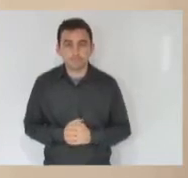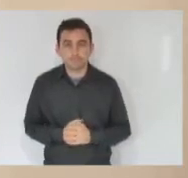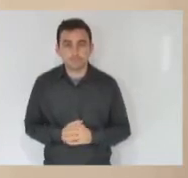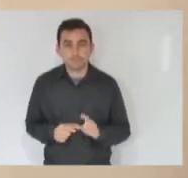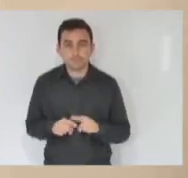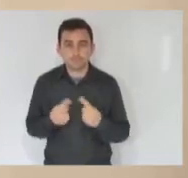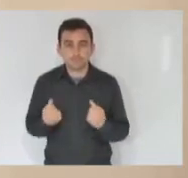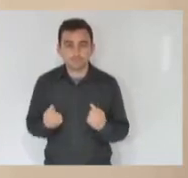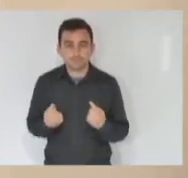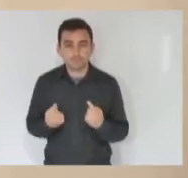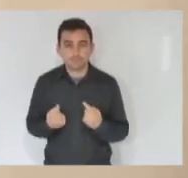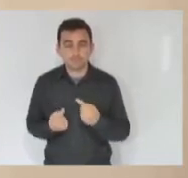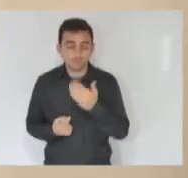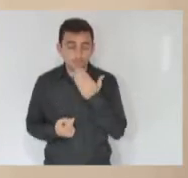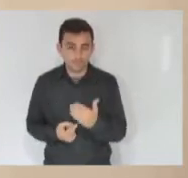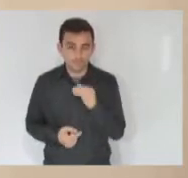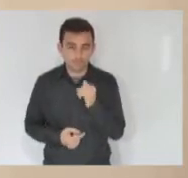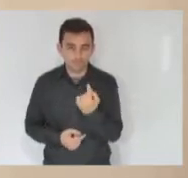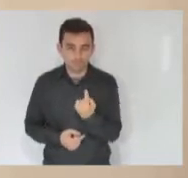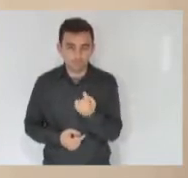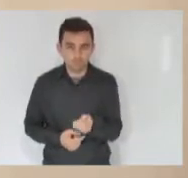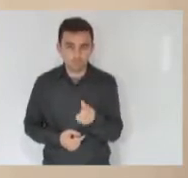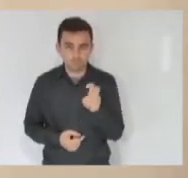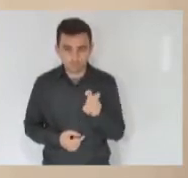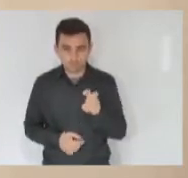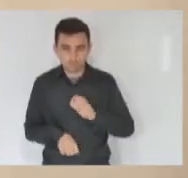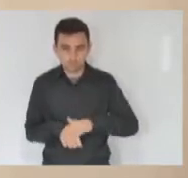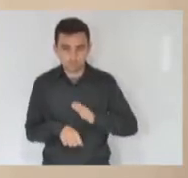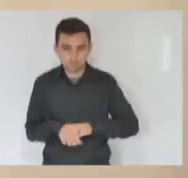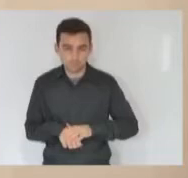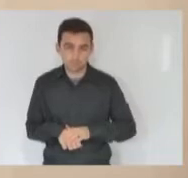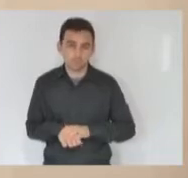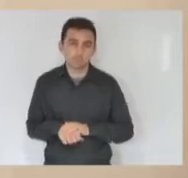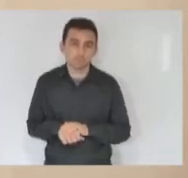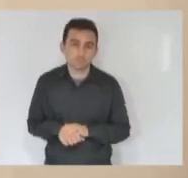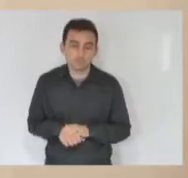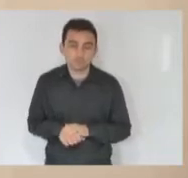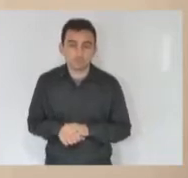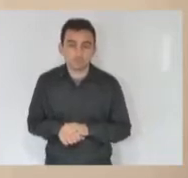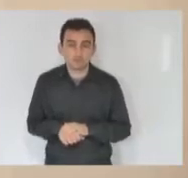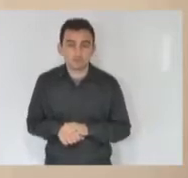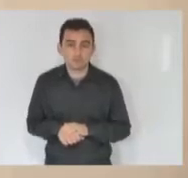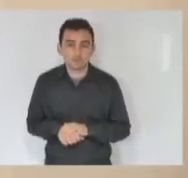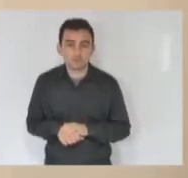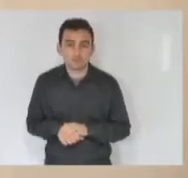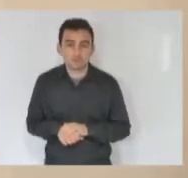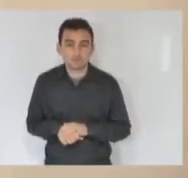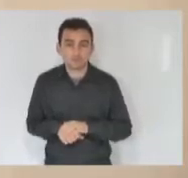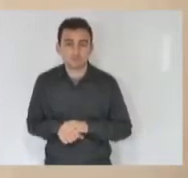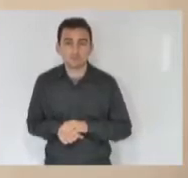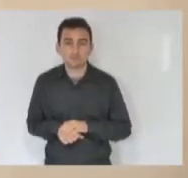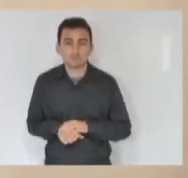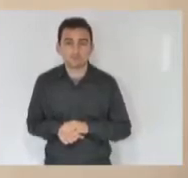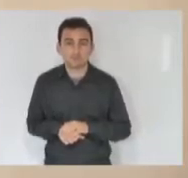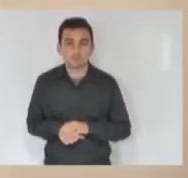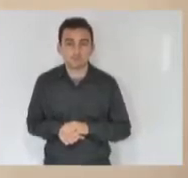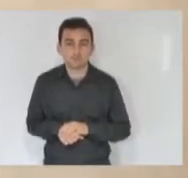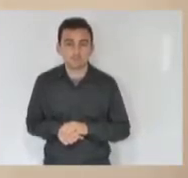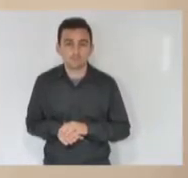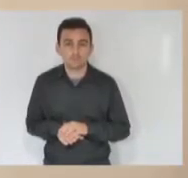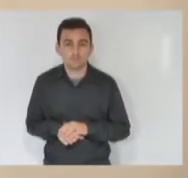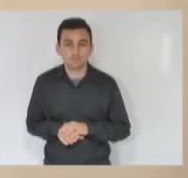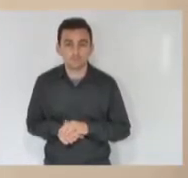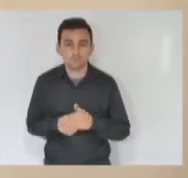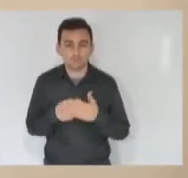Requerimento 165, autor deputado Laércio Schuster. O deputado que